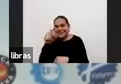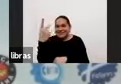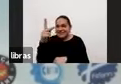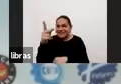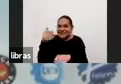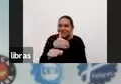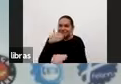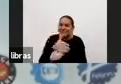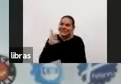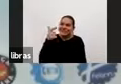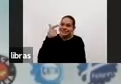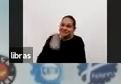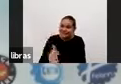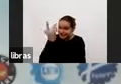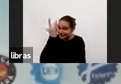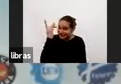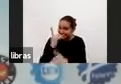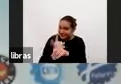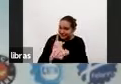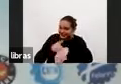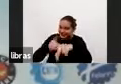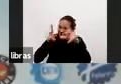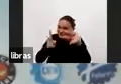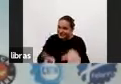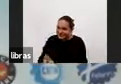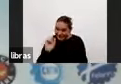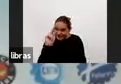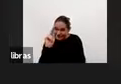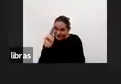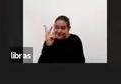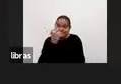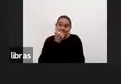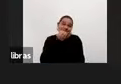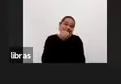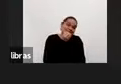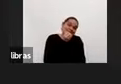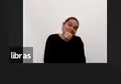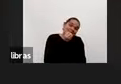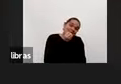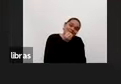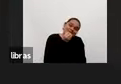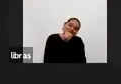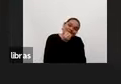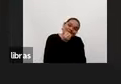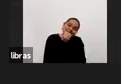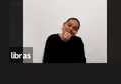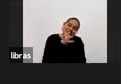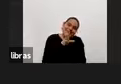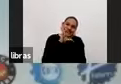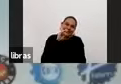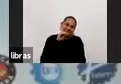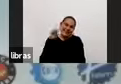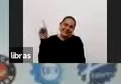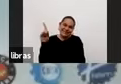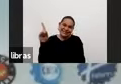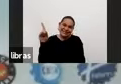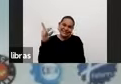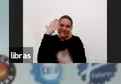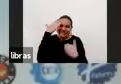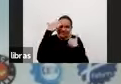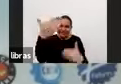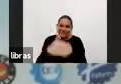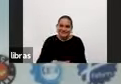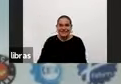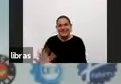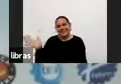vez e amanhã nos encontramos no mesmo horário, tá? Tenha um bom final de tarde. Tá? Obrigada, Cid, tá, muito tarde. Obrigada. Tchau,